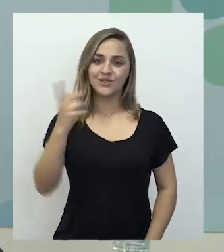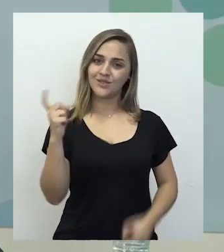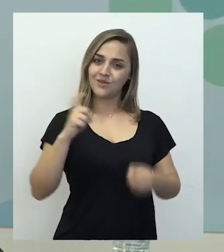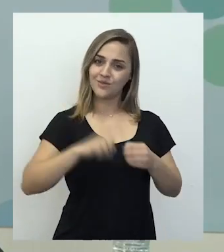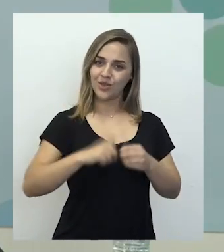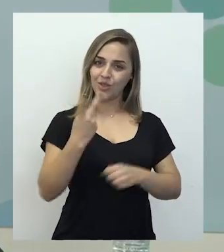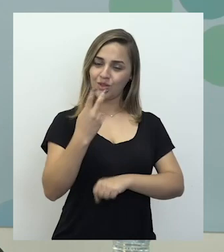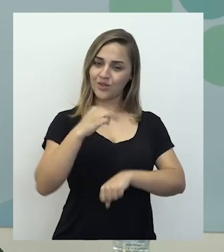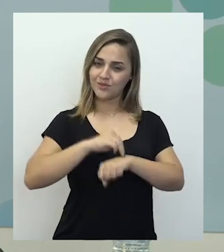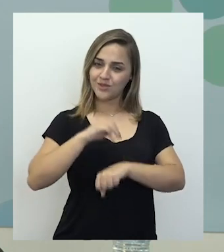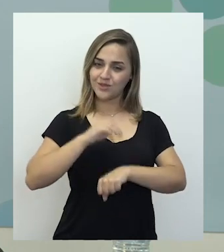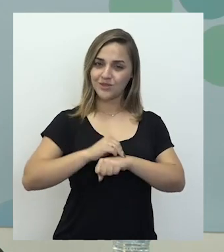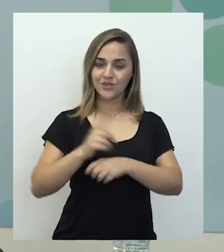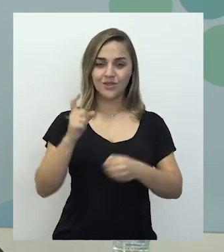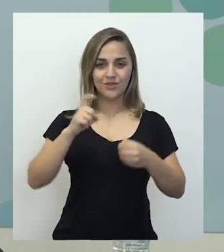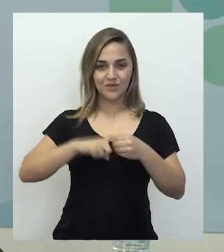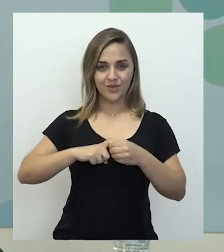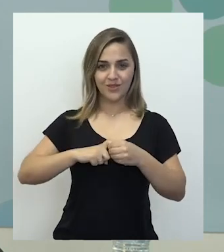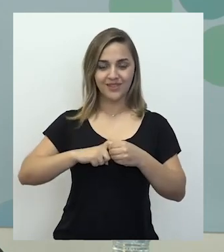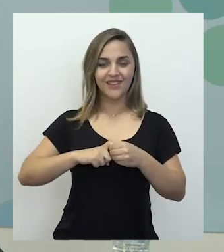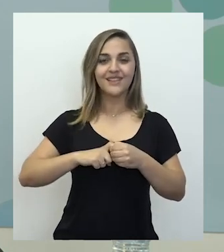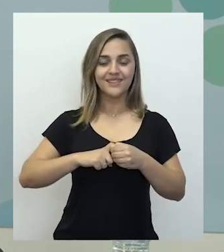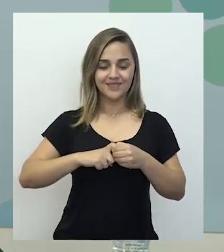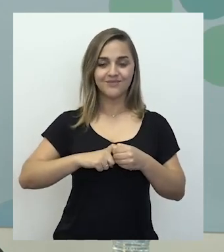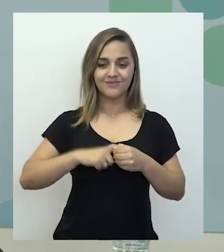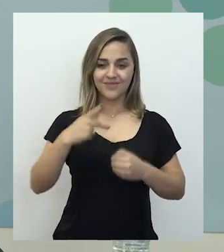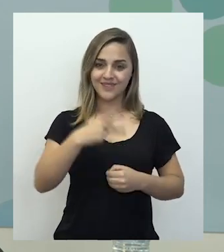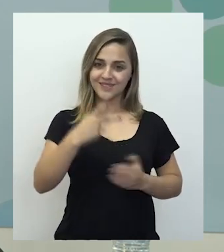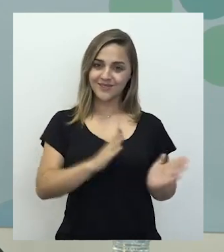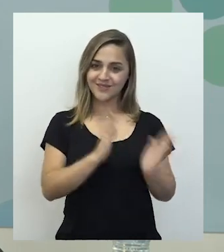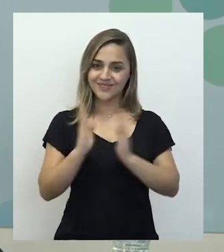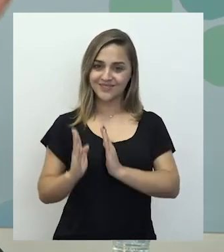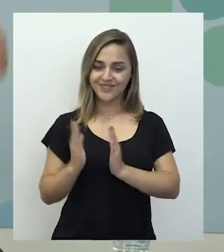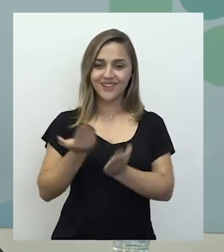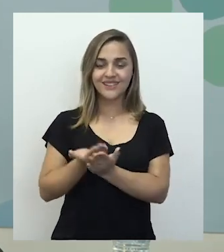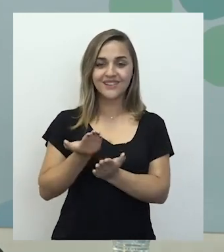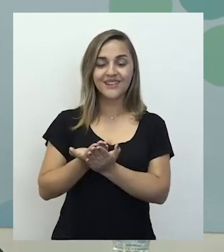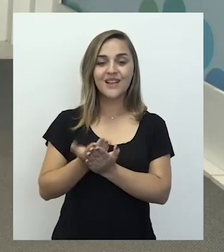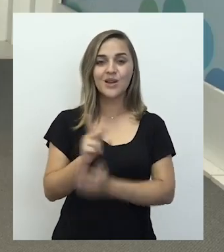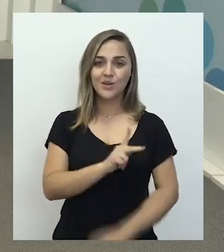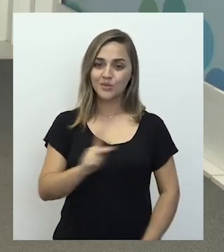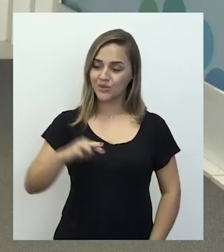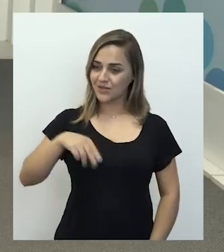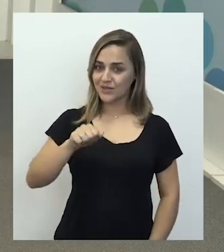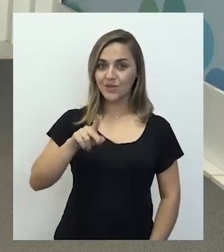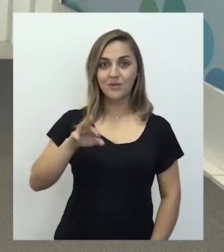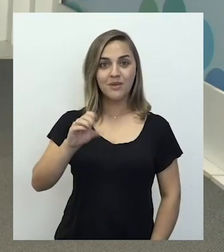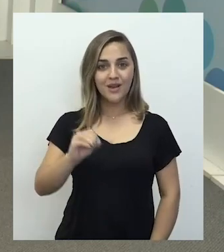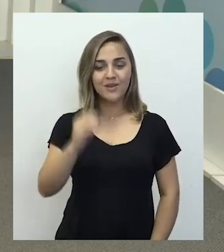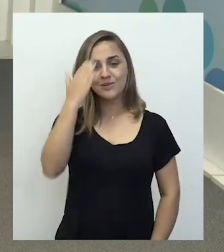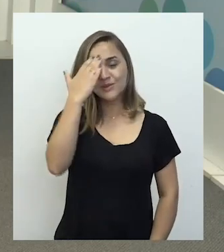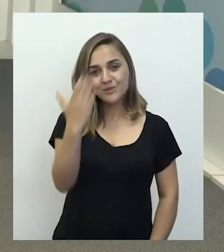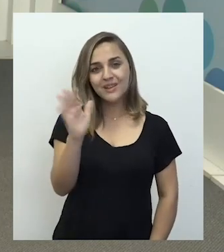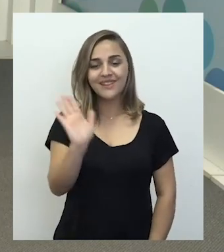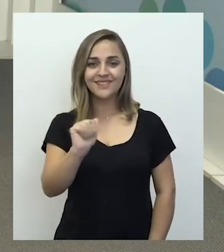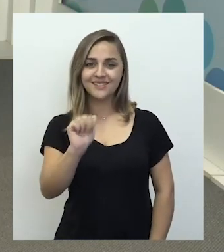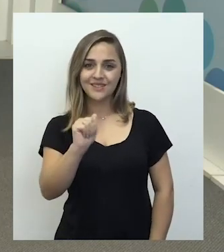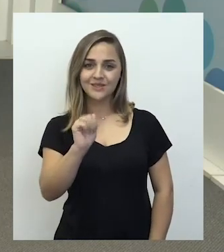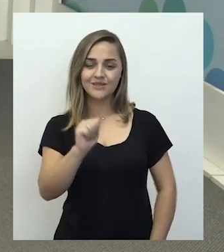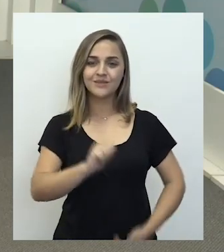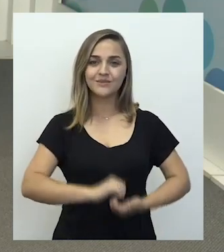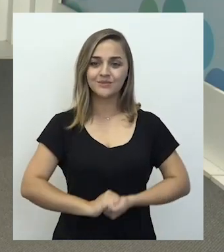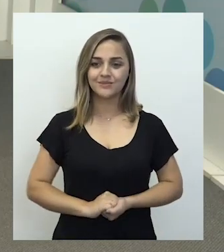a gente já volta, viu, gente? Tem mais a segunda parte dessa aula. Vamos aí, professor Mauro, muito obrigada. Tchau, tchau. Tchau, tchau, gente. Sim.